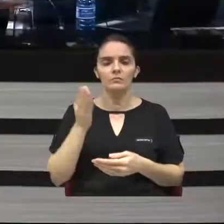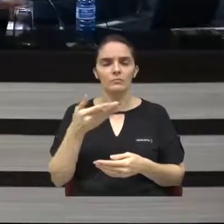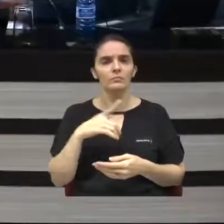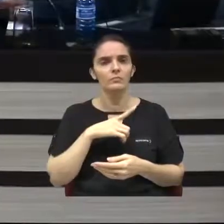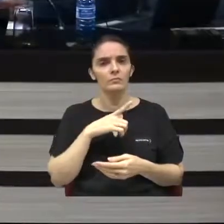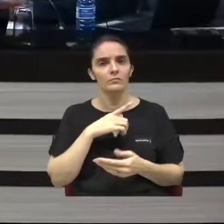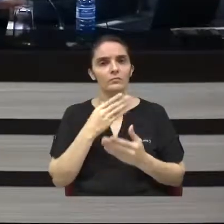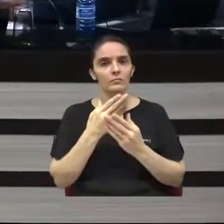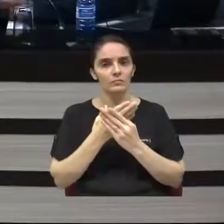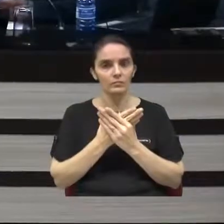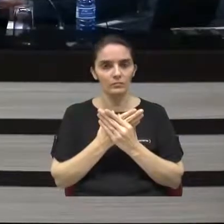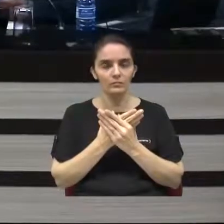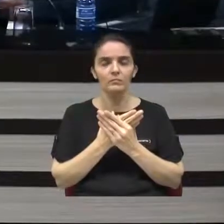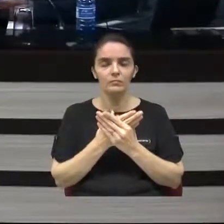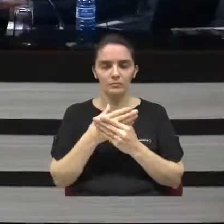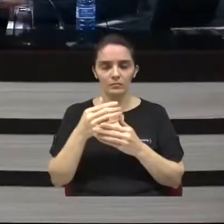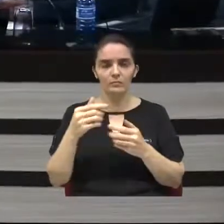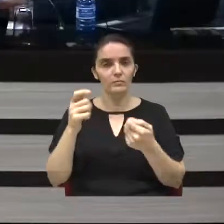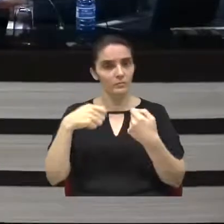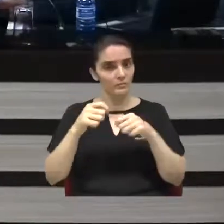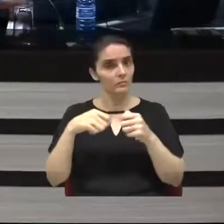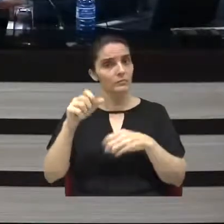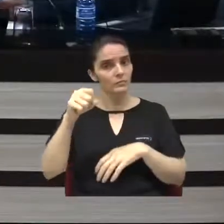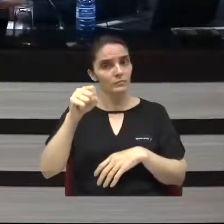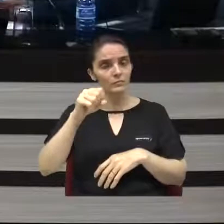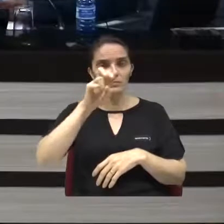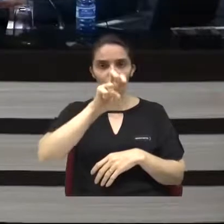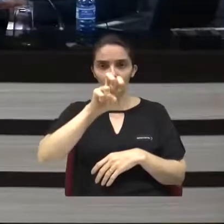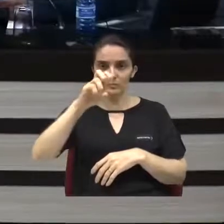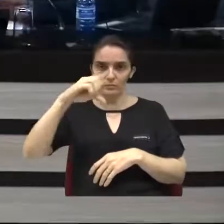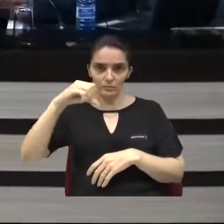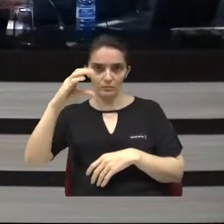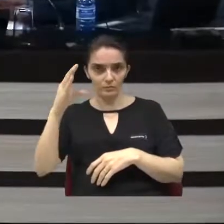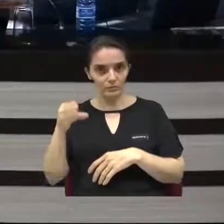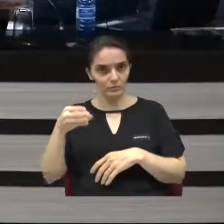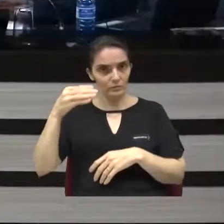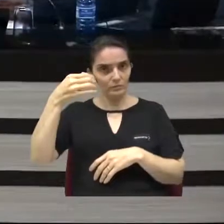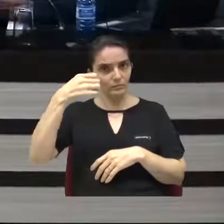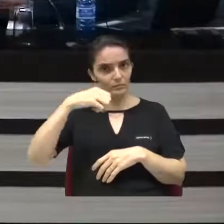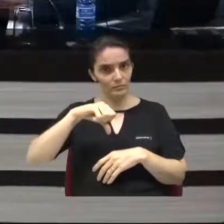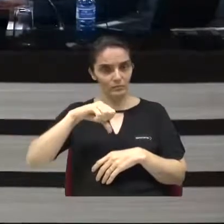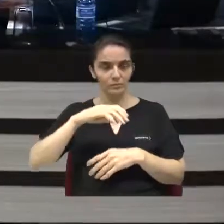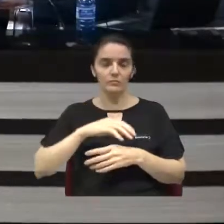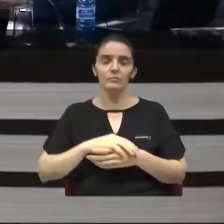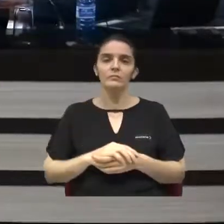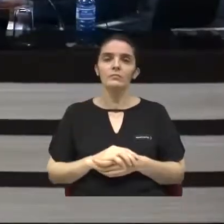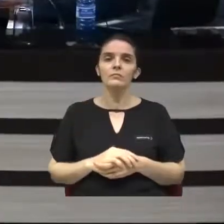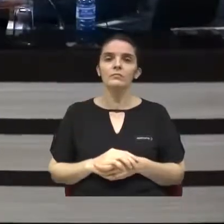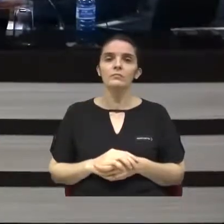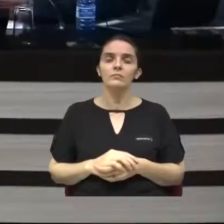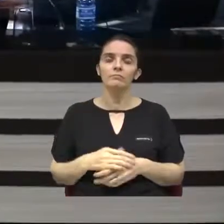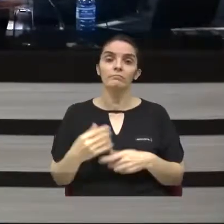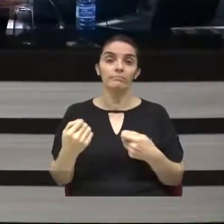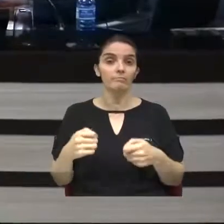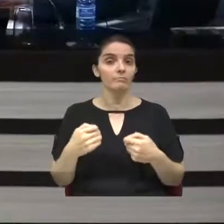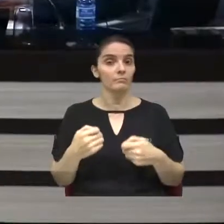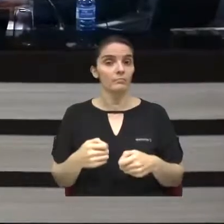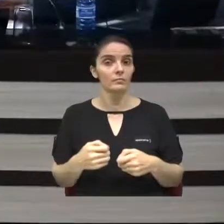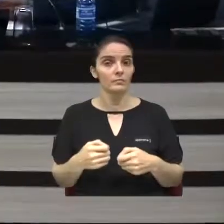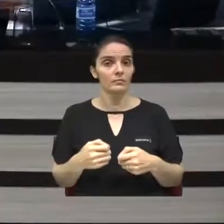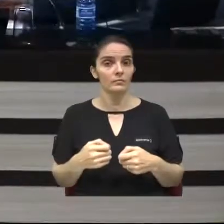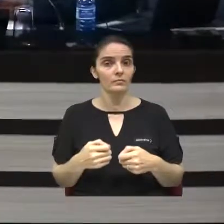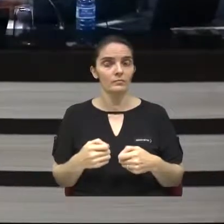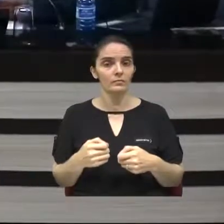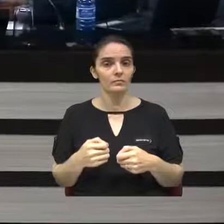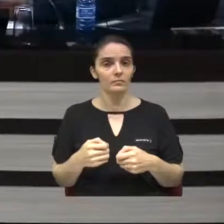edilidade por meio de processo administrativo número 559/2019, carecendo ainda da apreciação